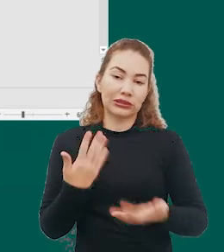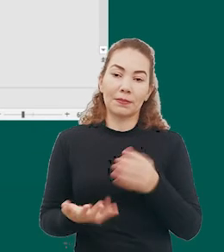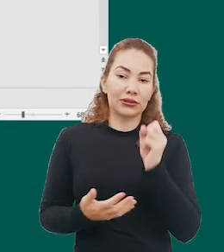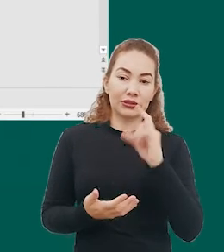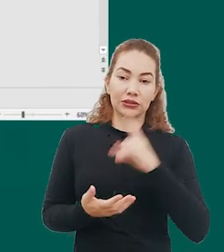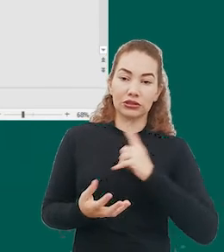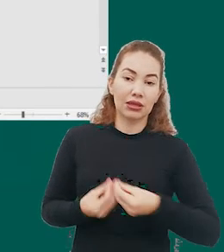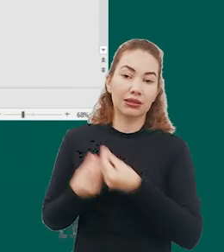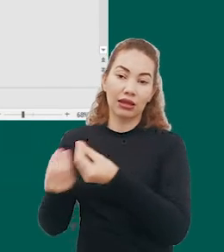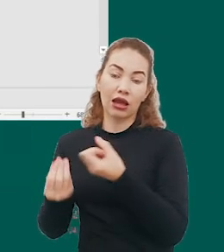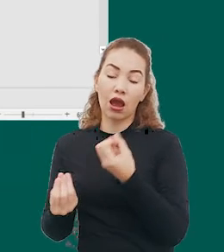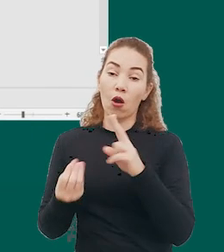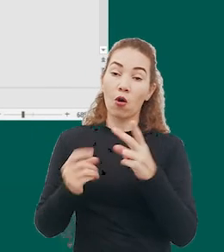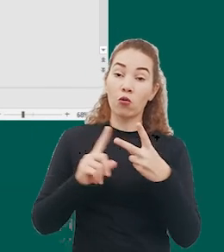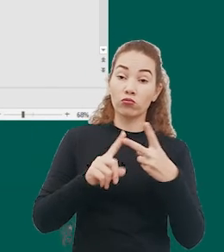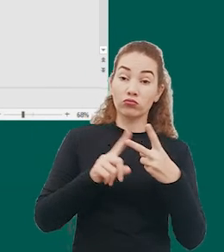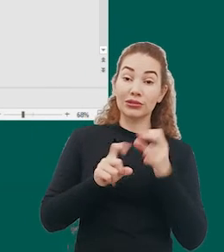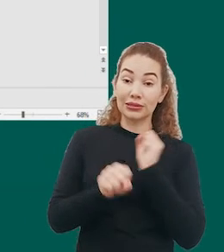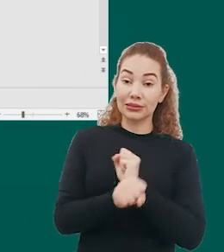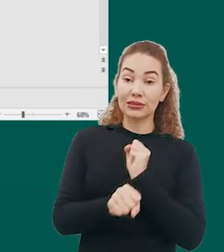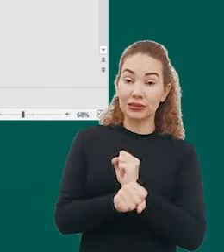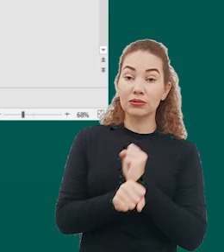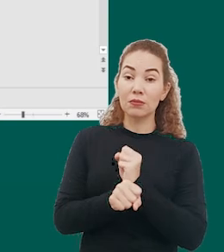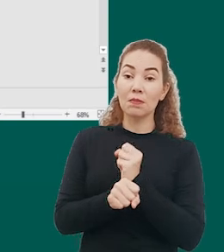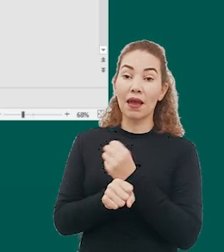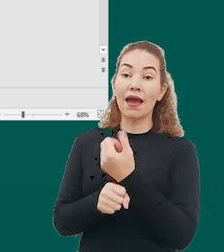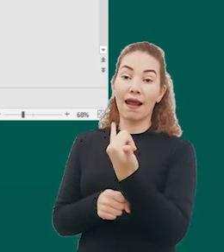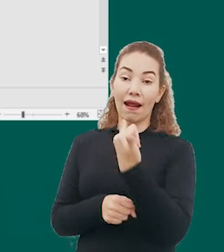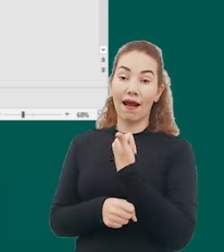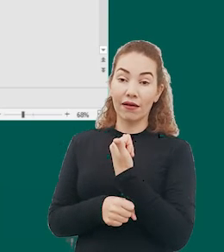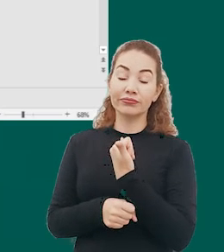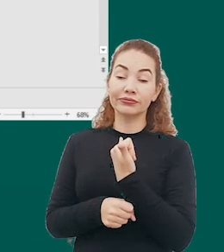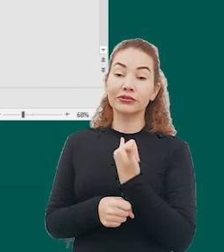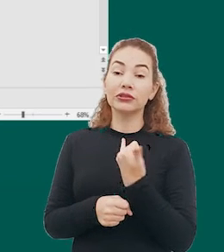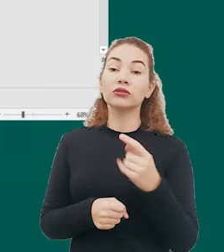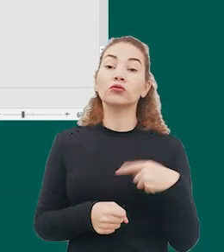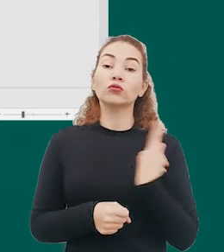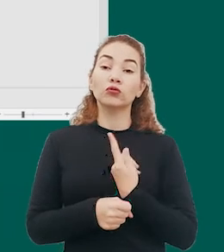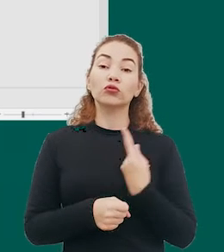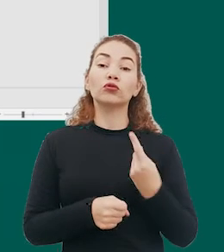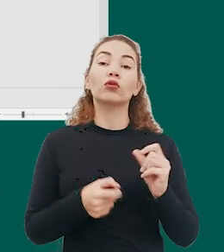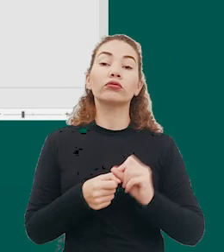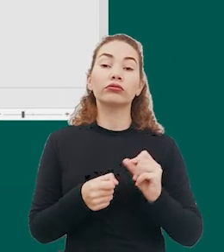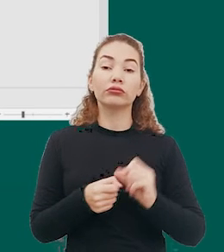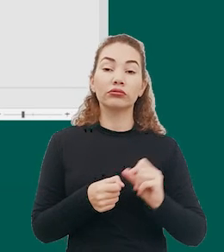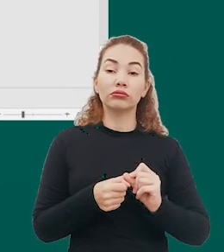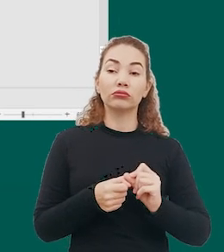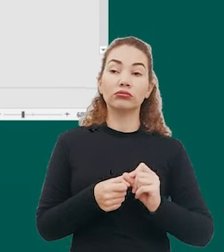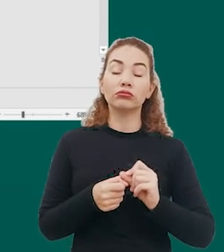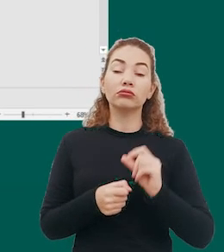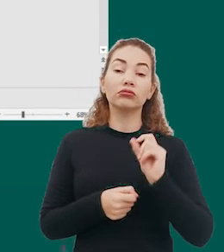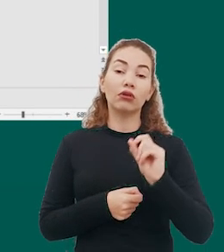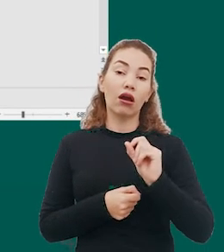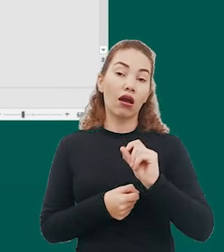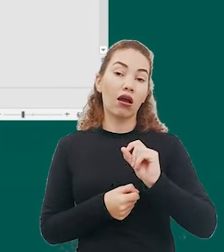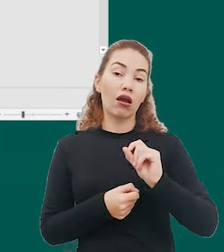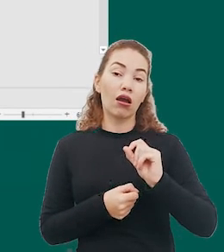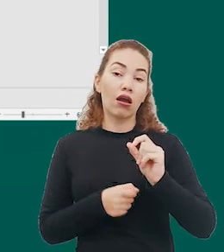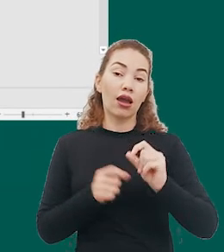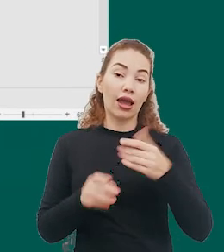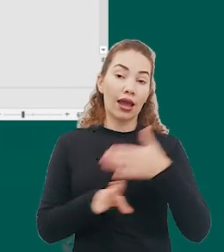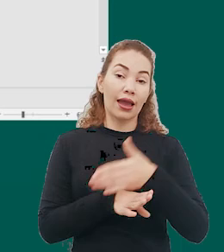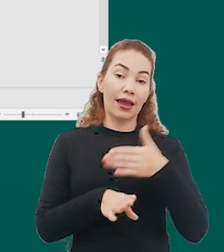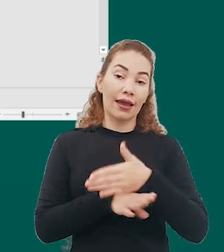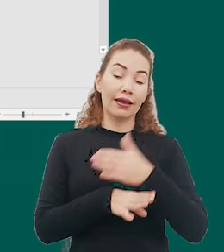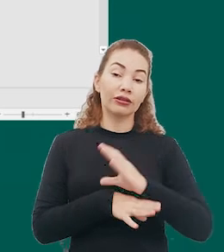nós anteciparmos ou se nós aguardarmos a notificação, nós vamos entrar com o nosso certificado digital ou até mesmo com o